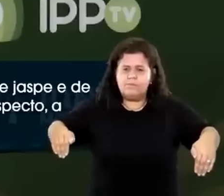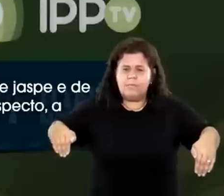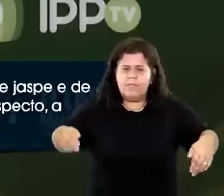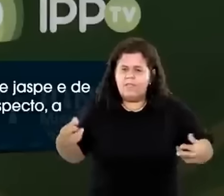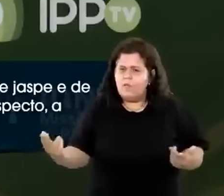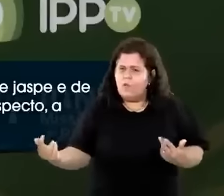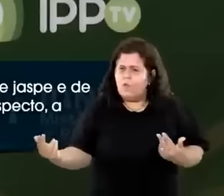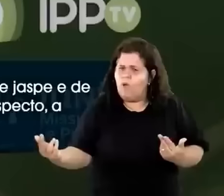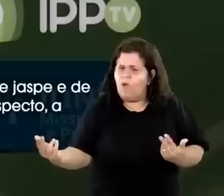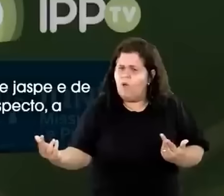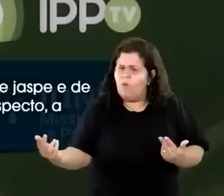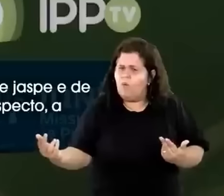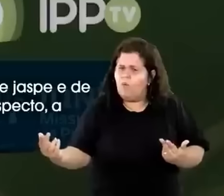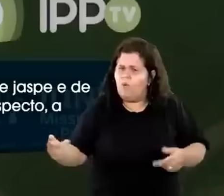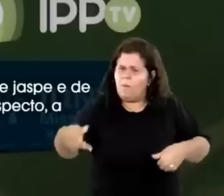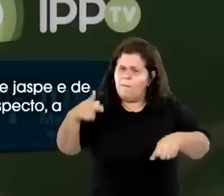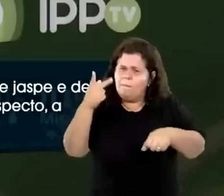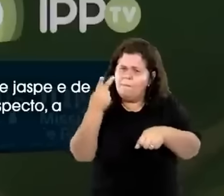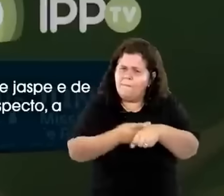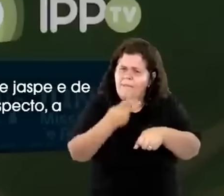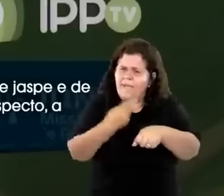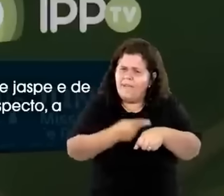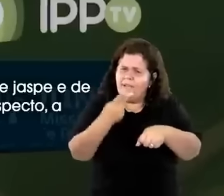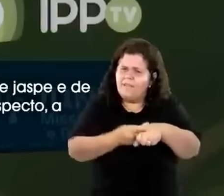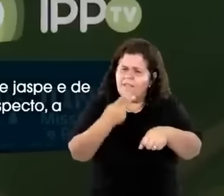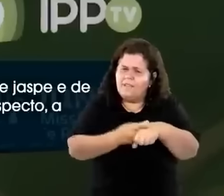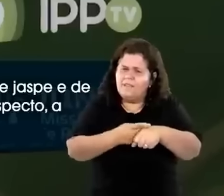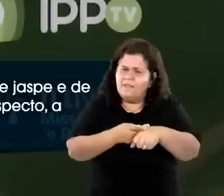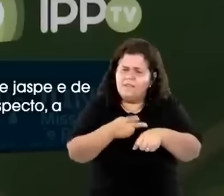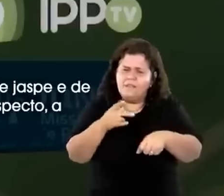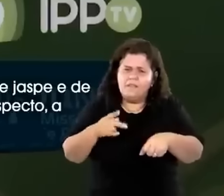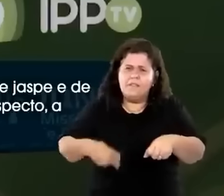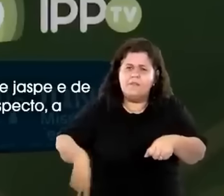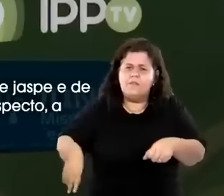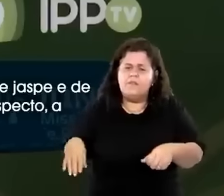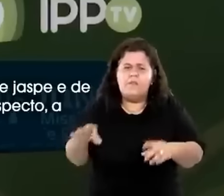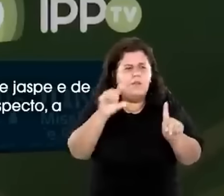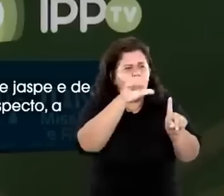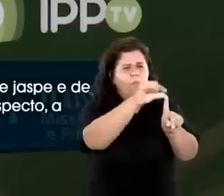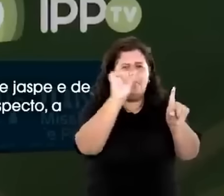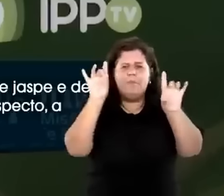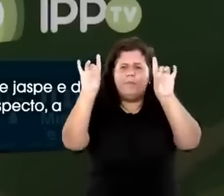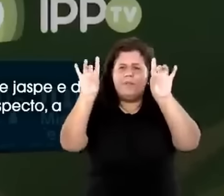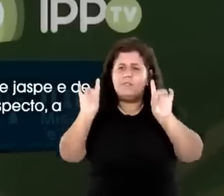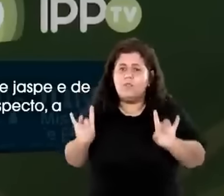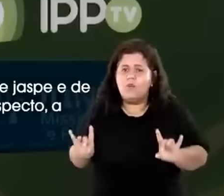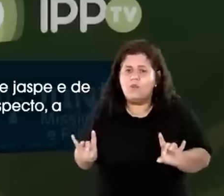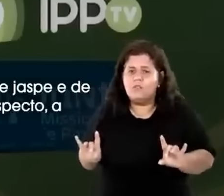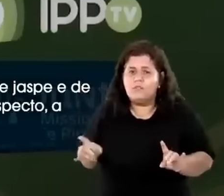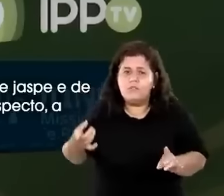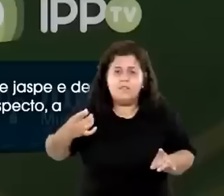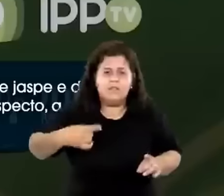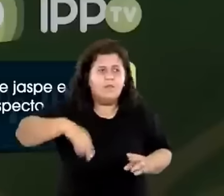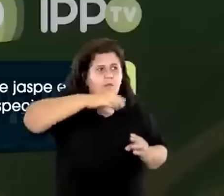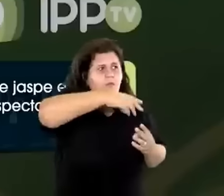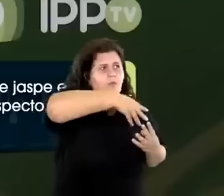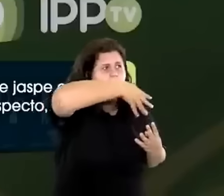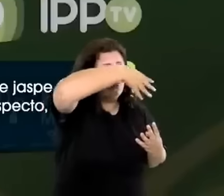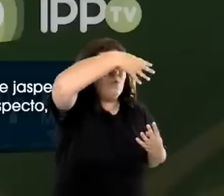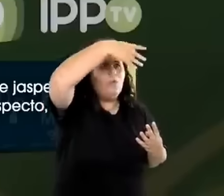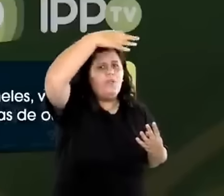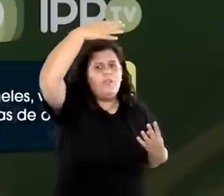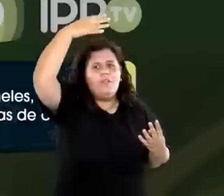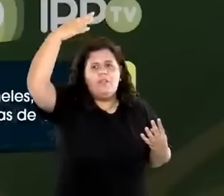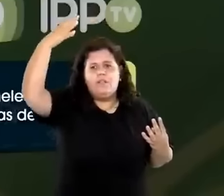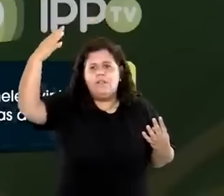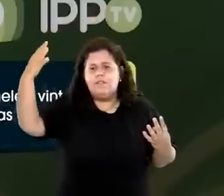semelhante no aspecto a pedra de Jaspe e de sardônio e ao redor do Trono um arco-íris semel no aspecto